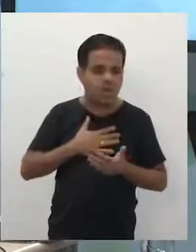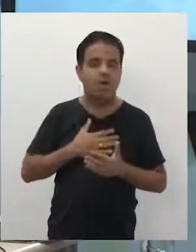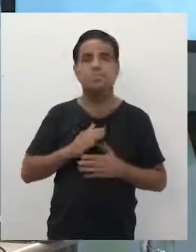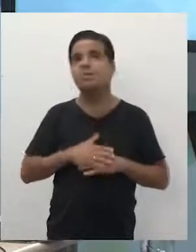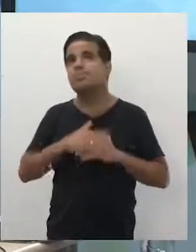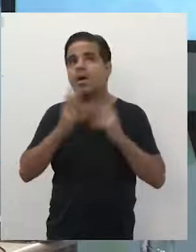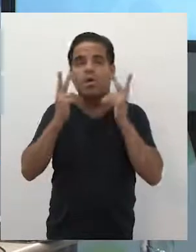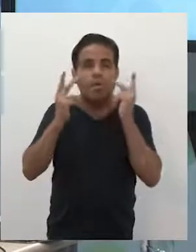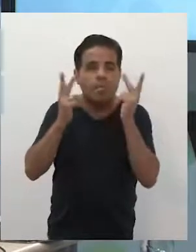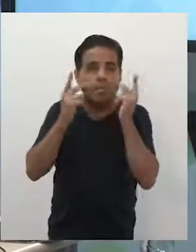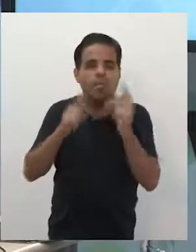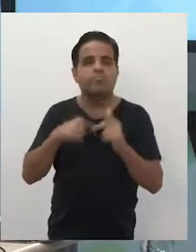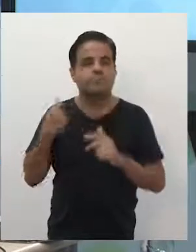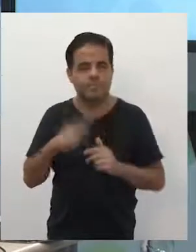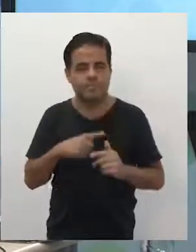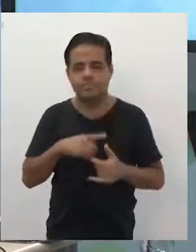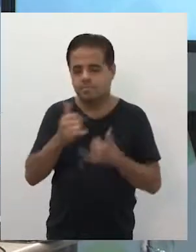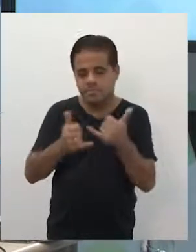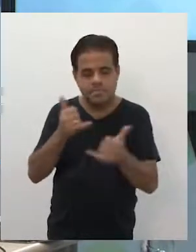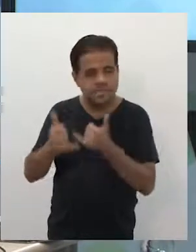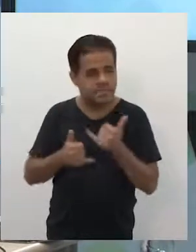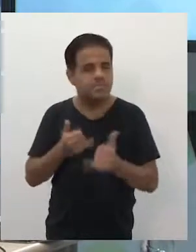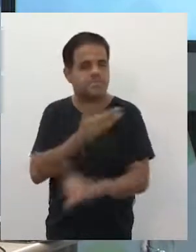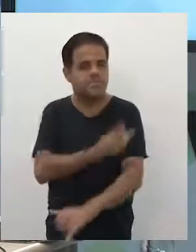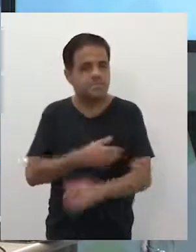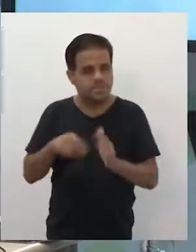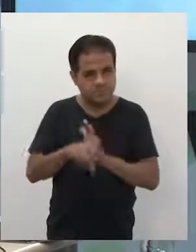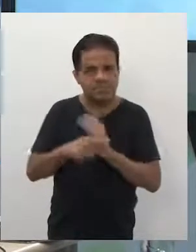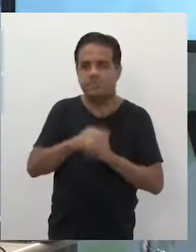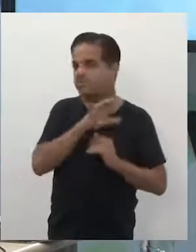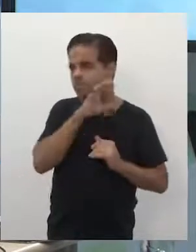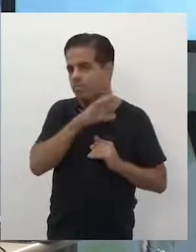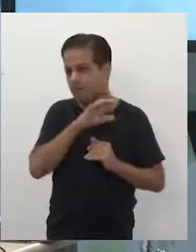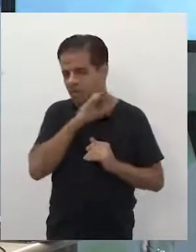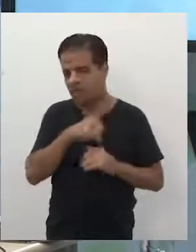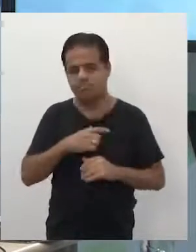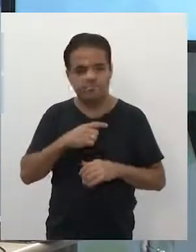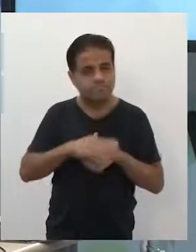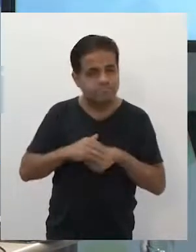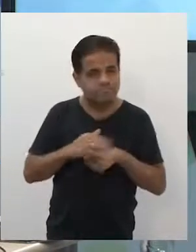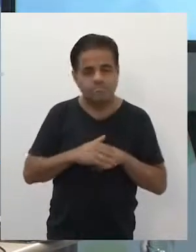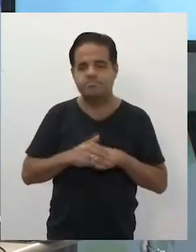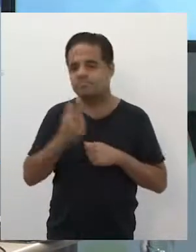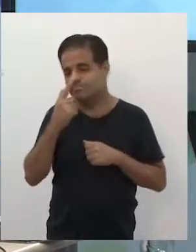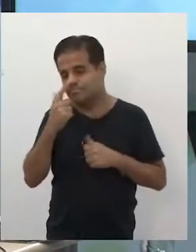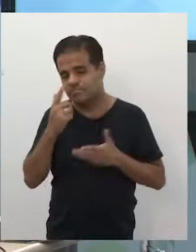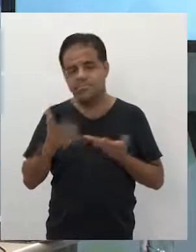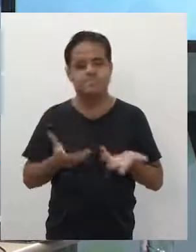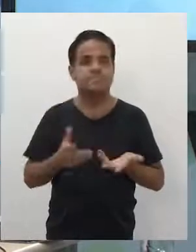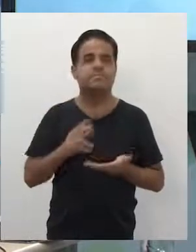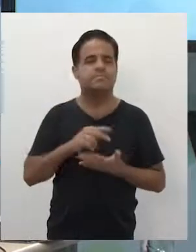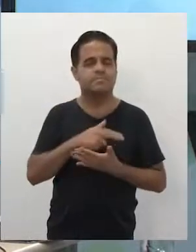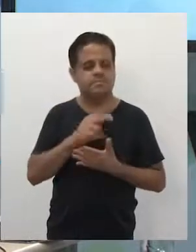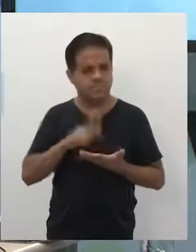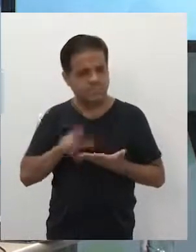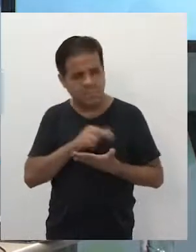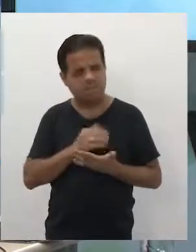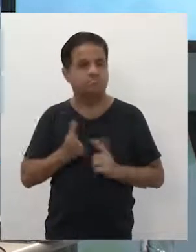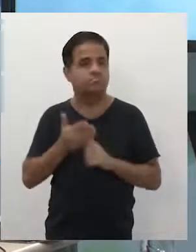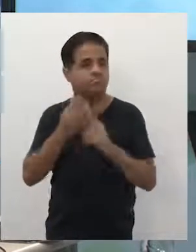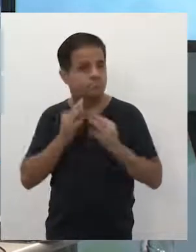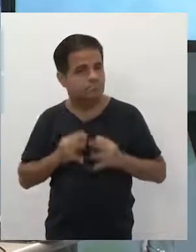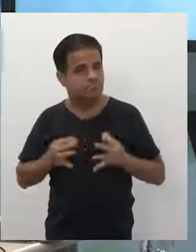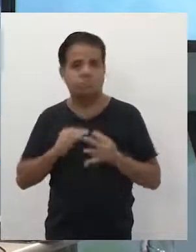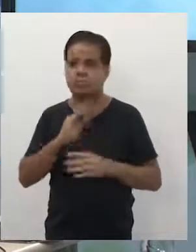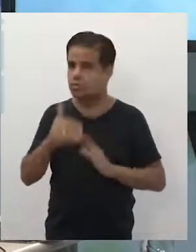os incomuns, né? As brincadeiras tradicionais e hoje que os alunos estão mais relacionados aí com as tecnologias, nem